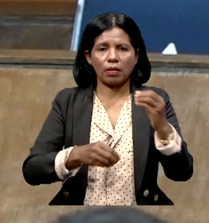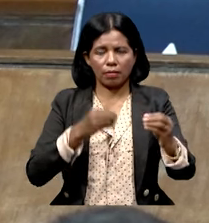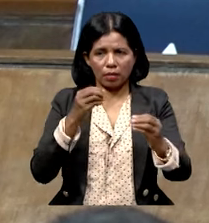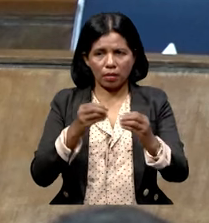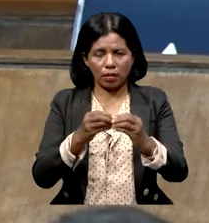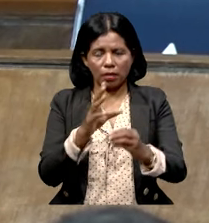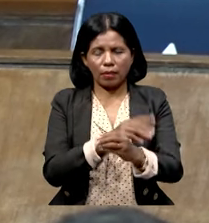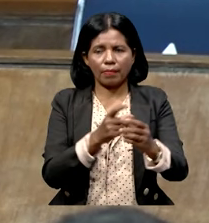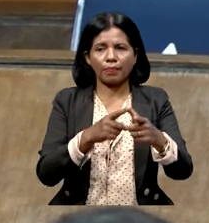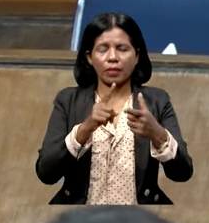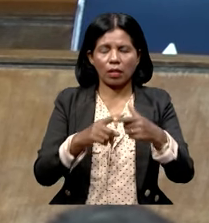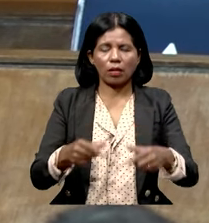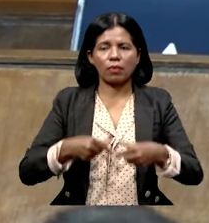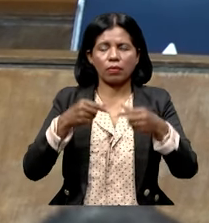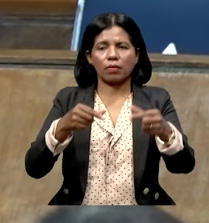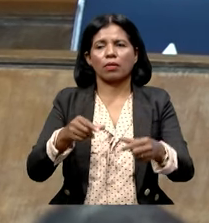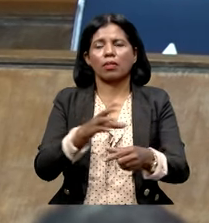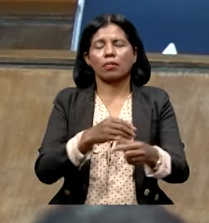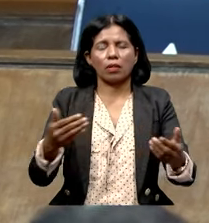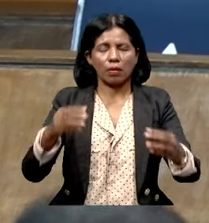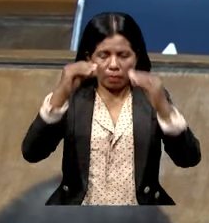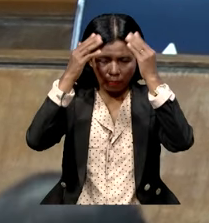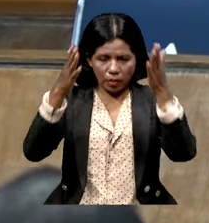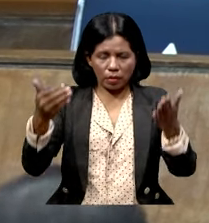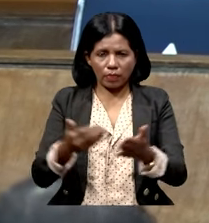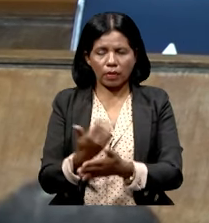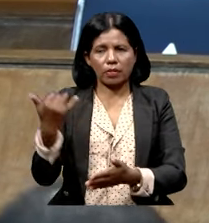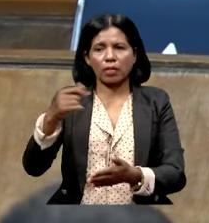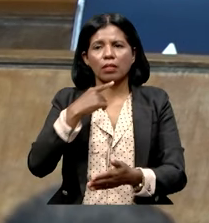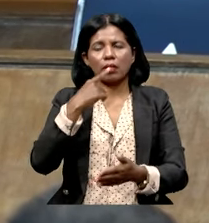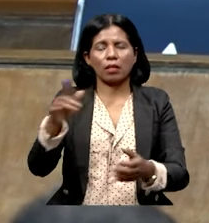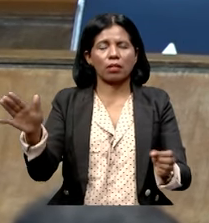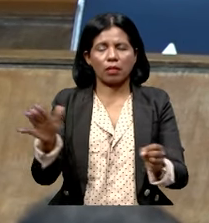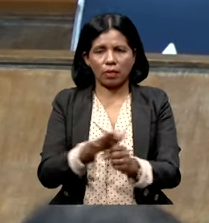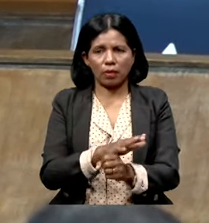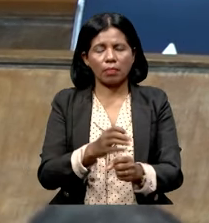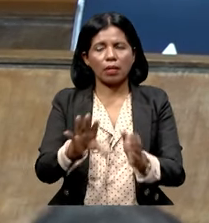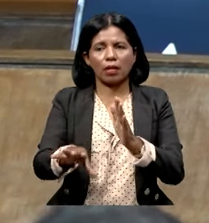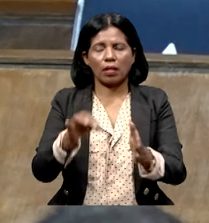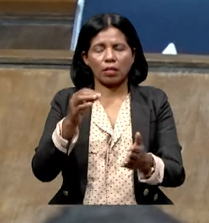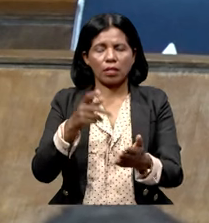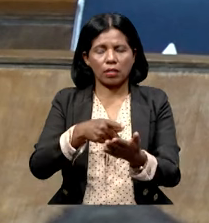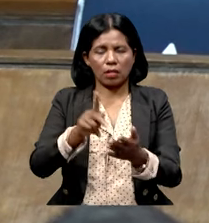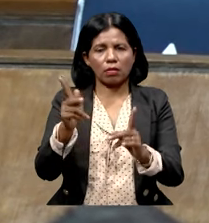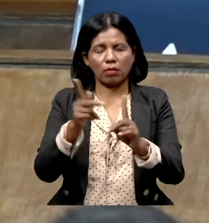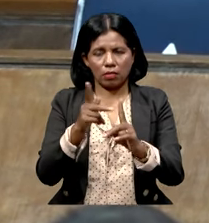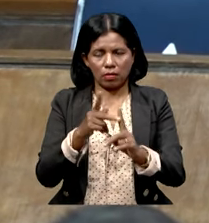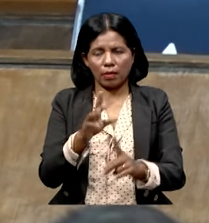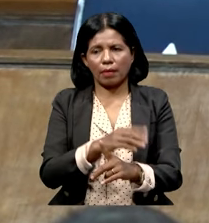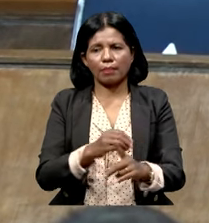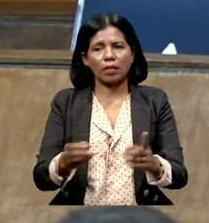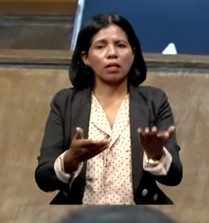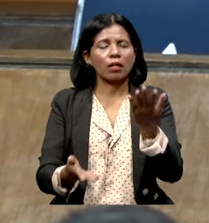o remuneratório que a Tufoba, novo professor destacado Sira, de um cato suficiente para o alojamento. Inclui cálculo